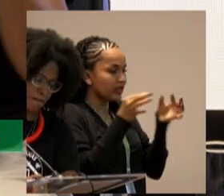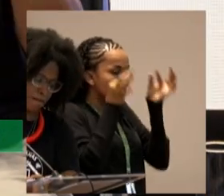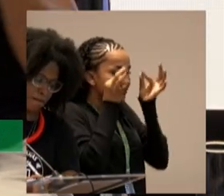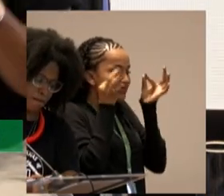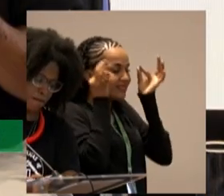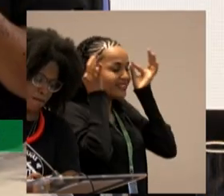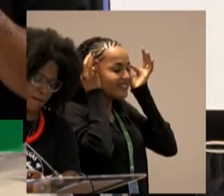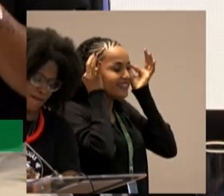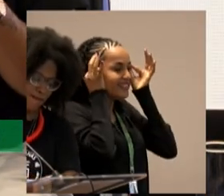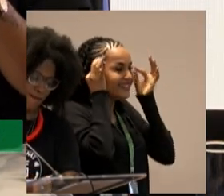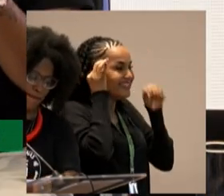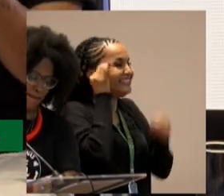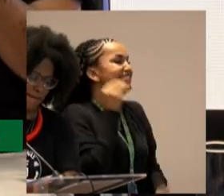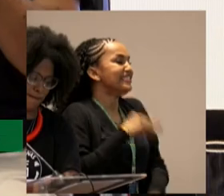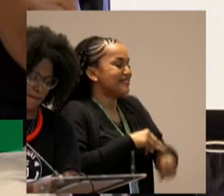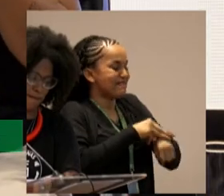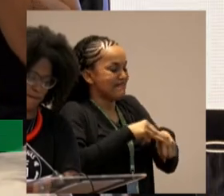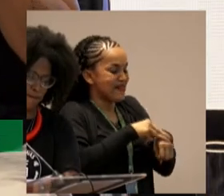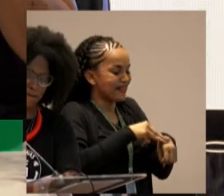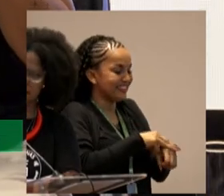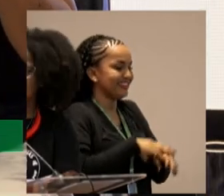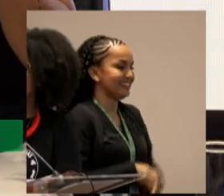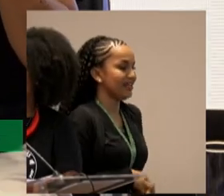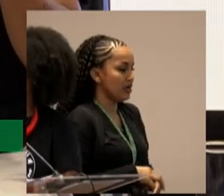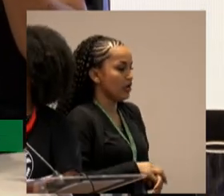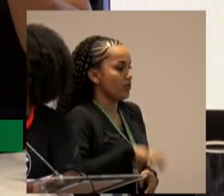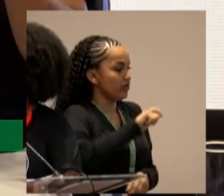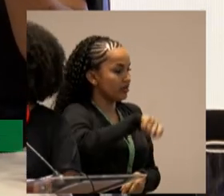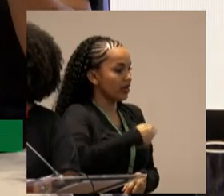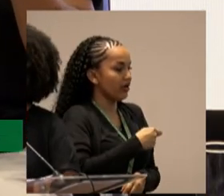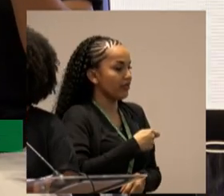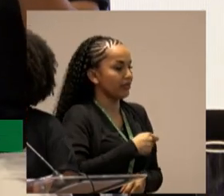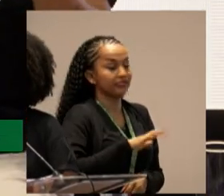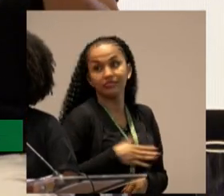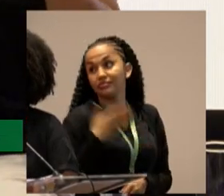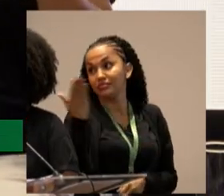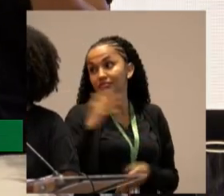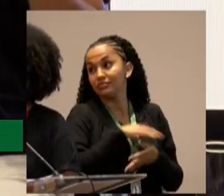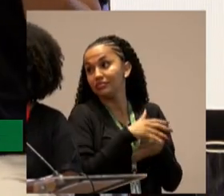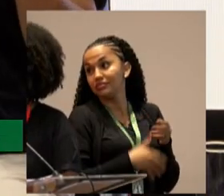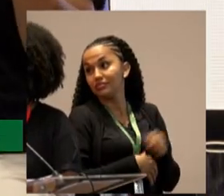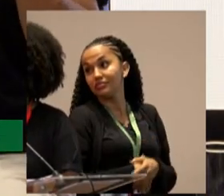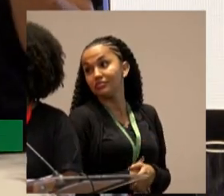armação marrom. O meu sinal em Libras é isso.